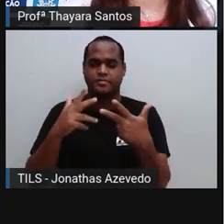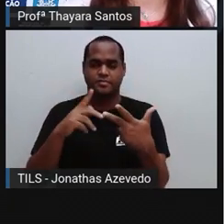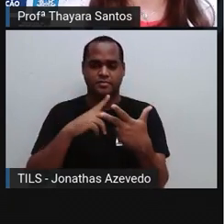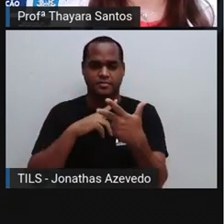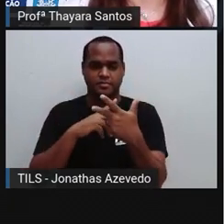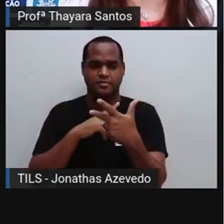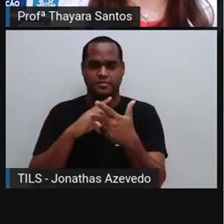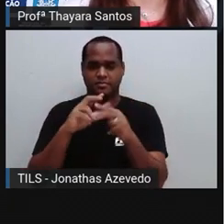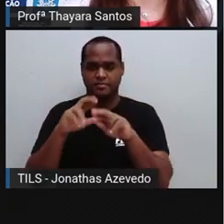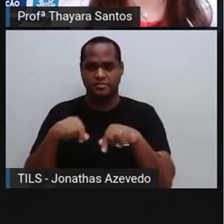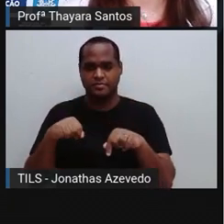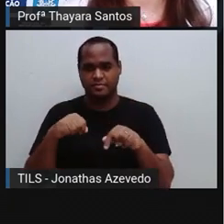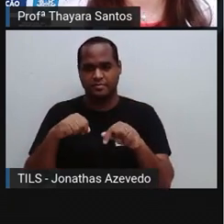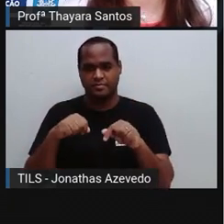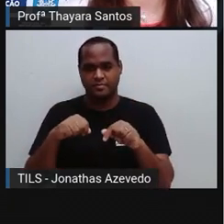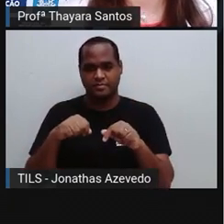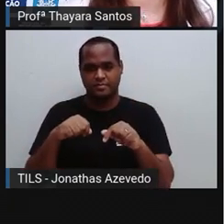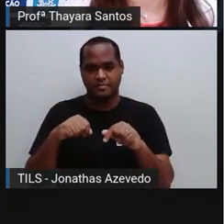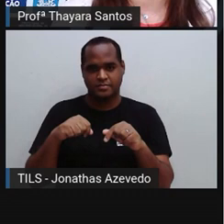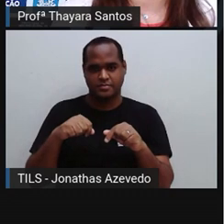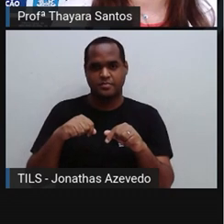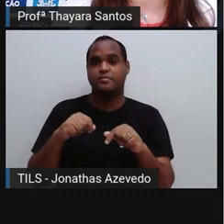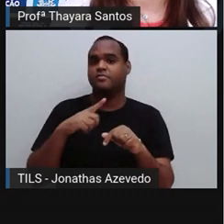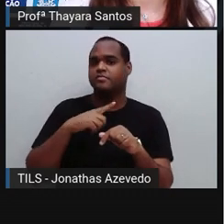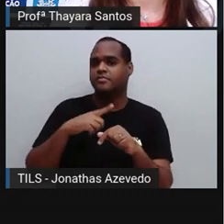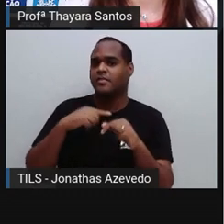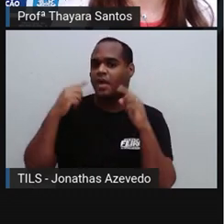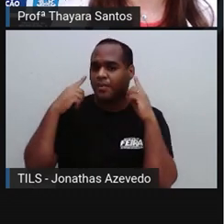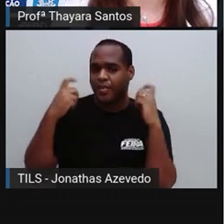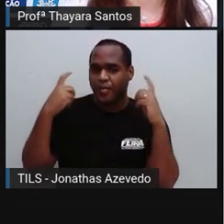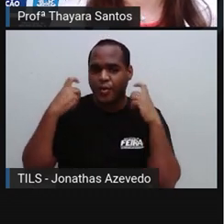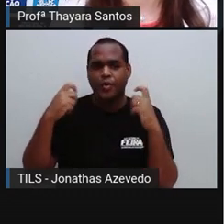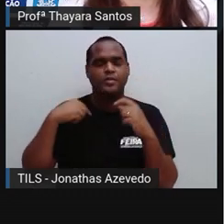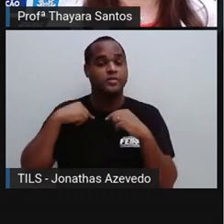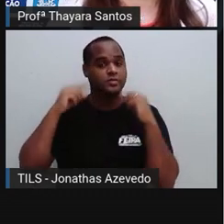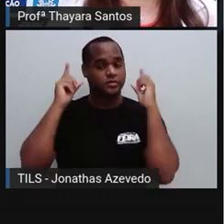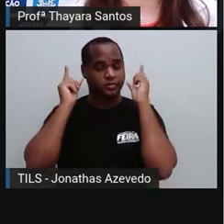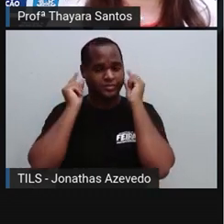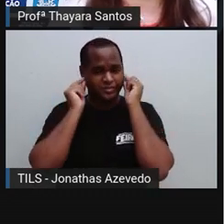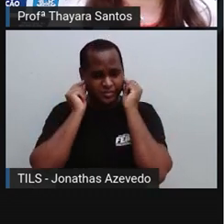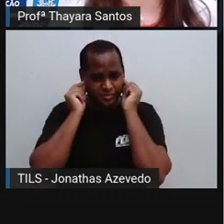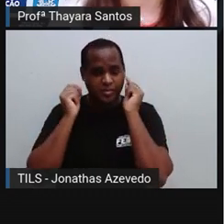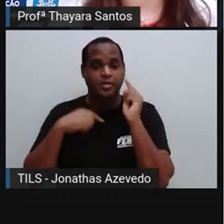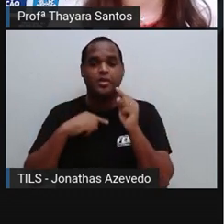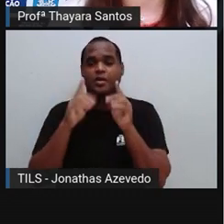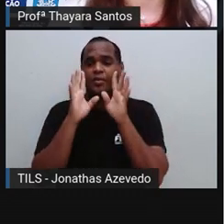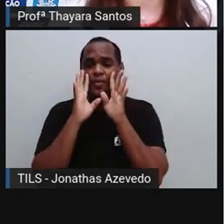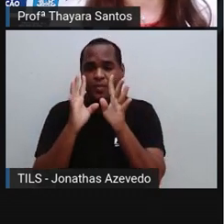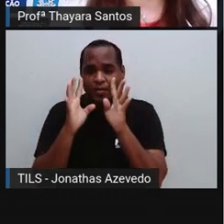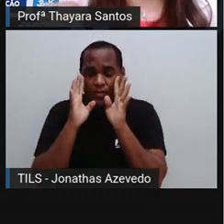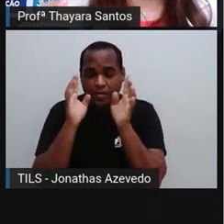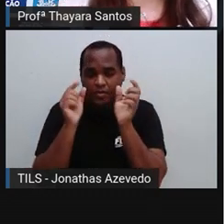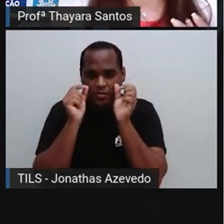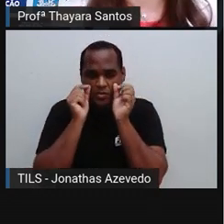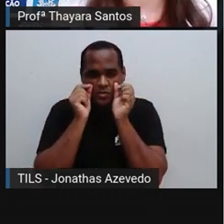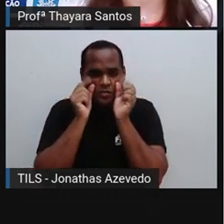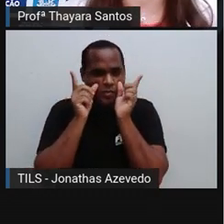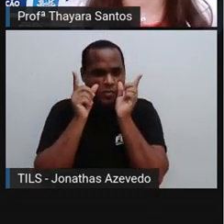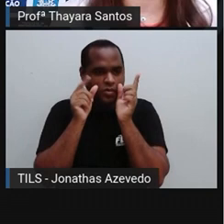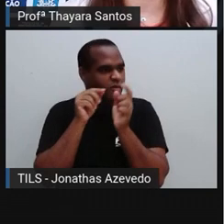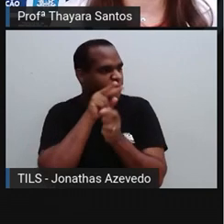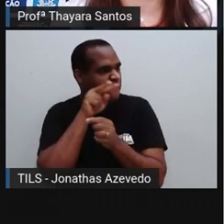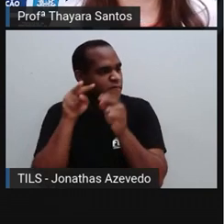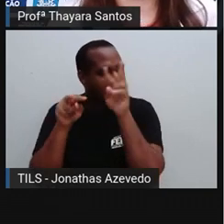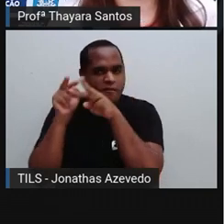dele? A pessoa começa a ter alucinações visuais e auditivas, aumenta a sensibilidade sensorial, ela começa a ver